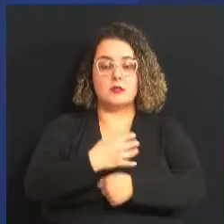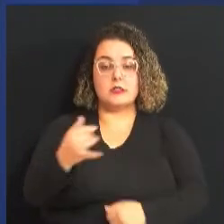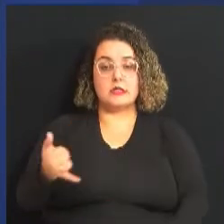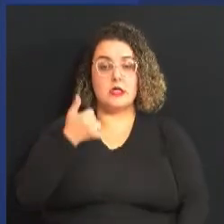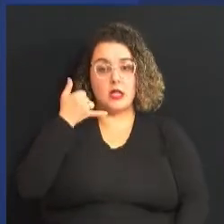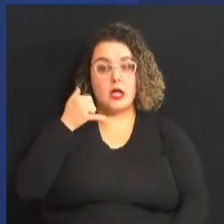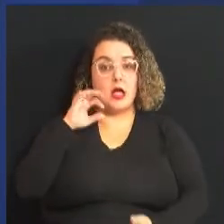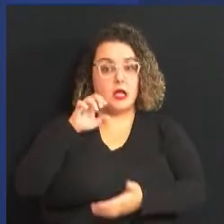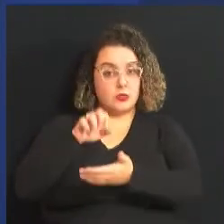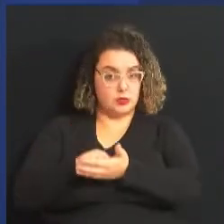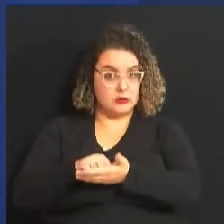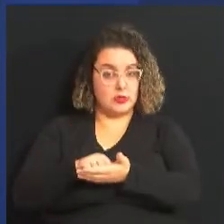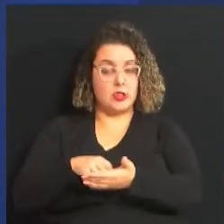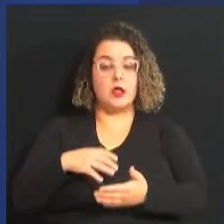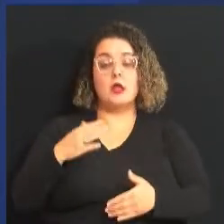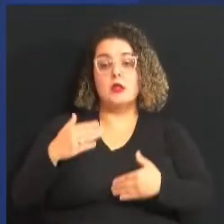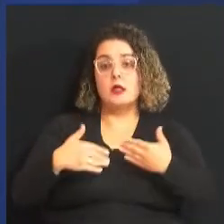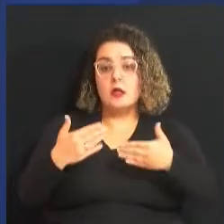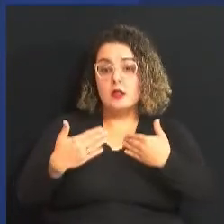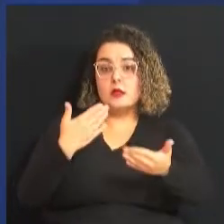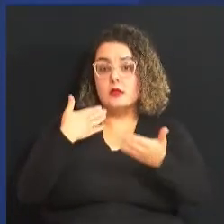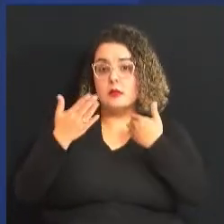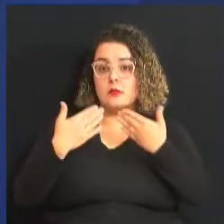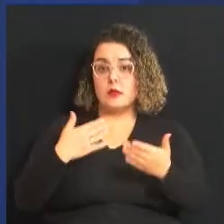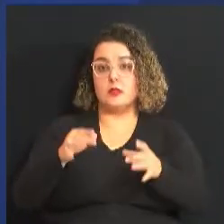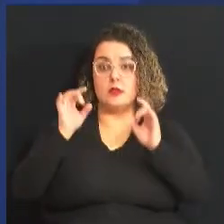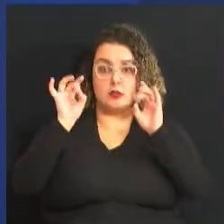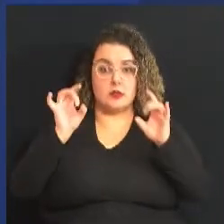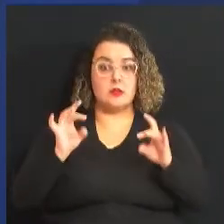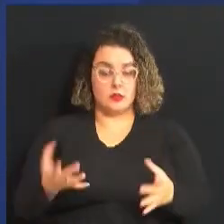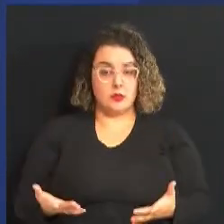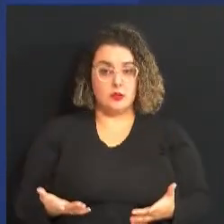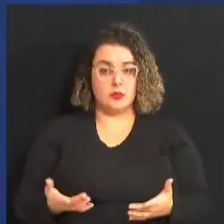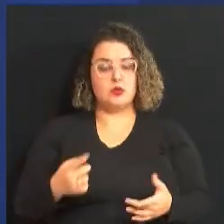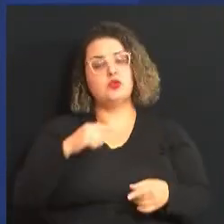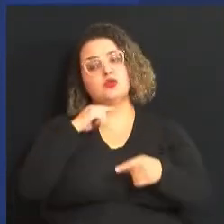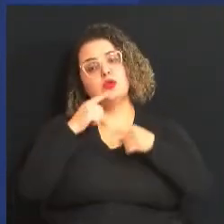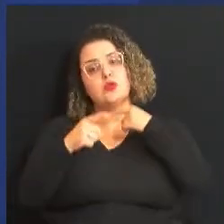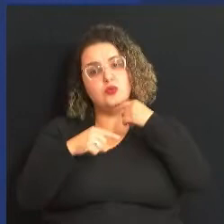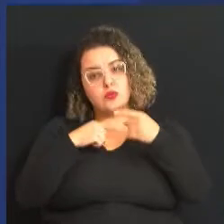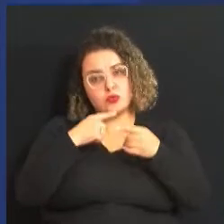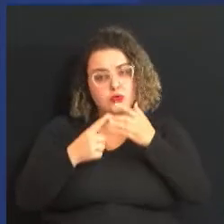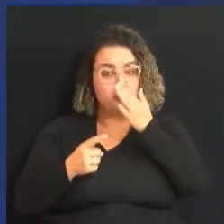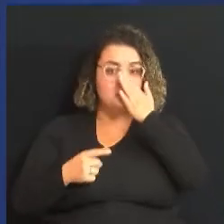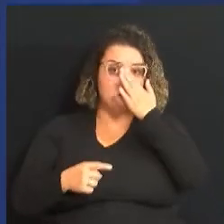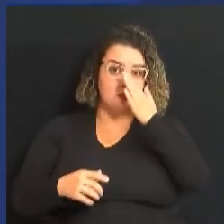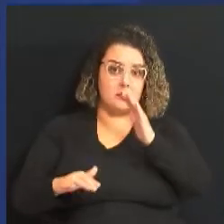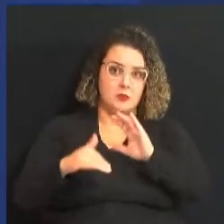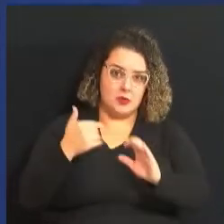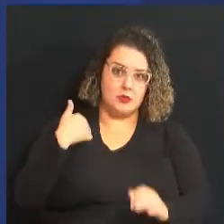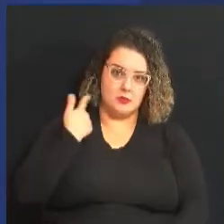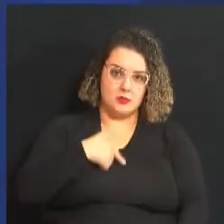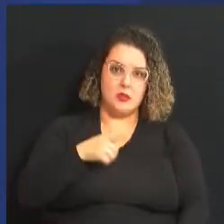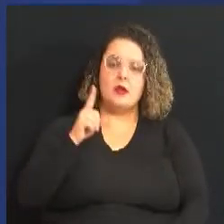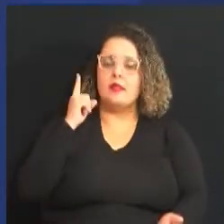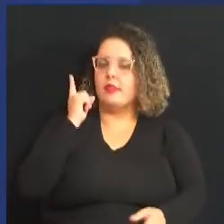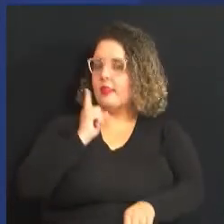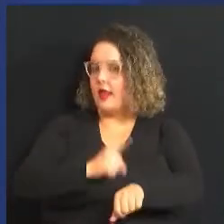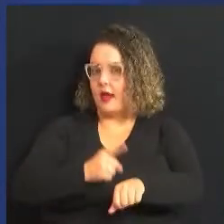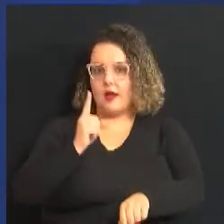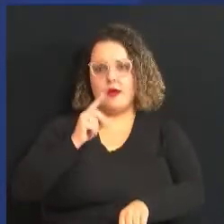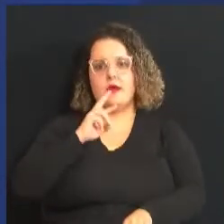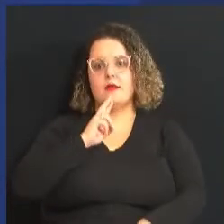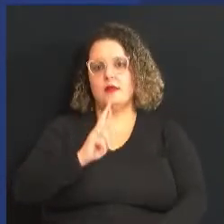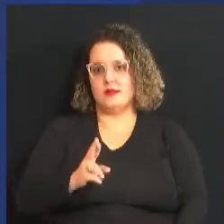aí. Se no decorrer aqui da minha conversa com a especialista tiver alguma dúvida, manda pra gente que na hora ela